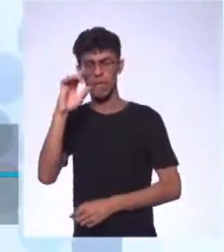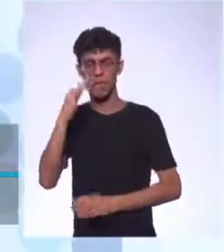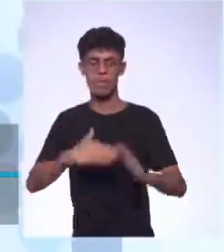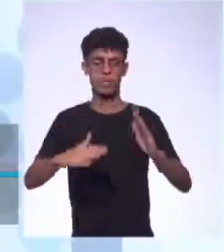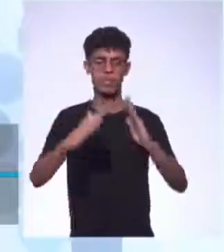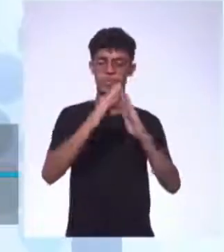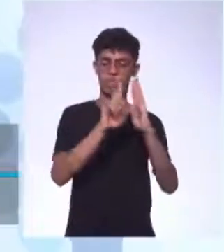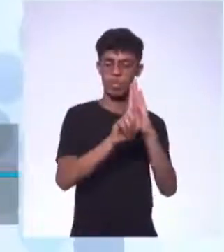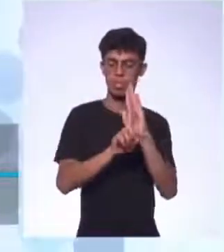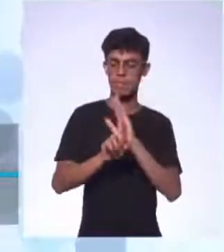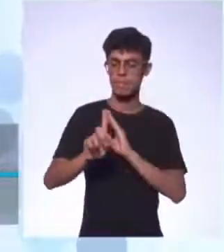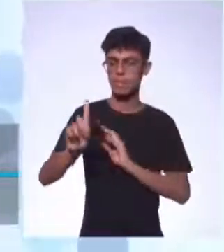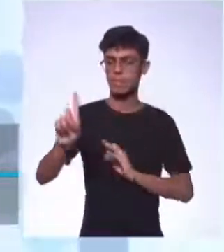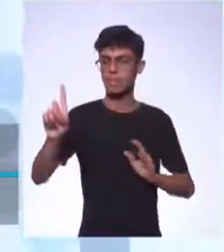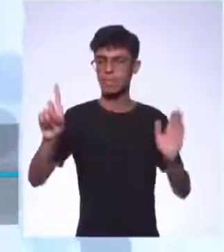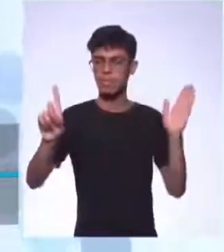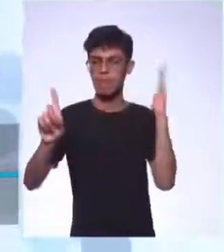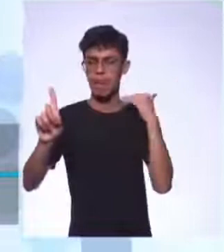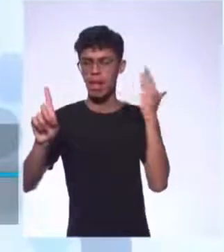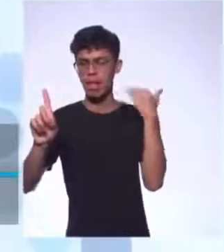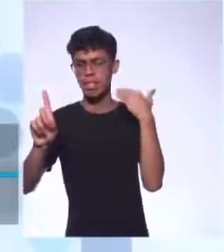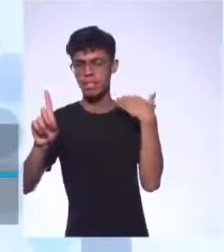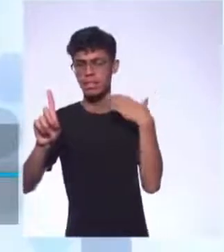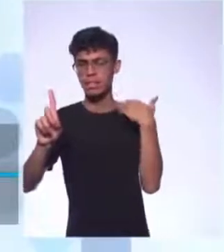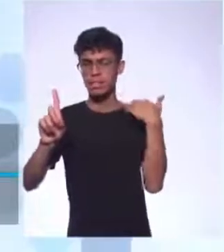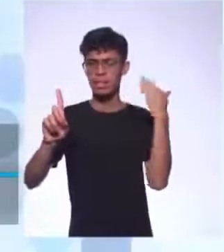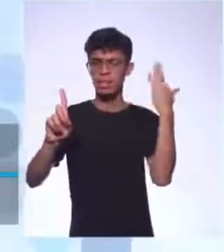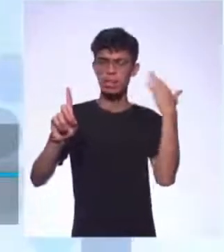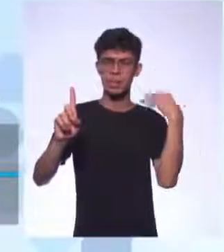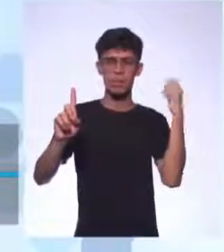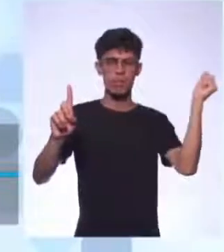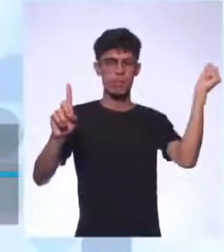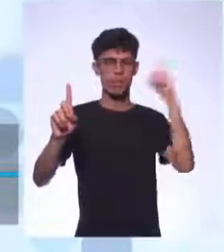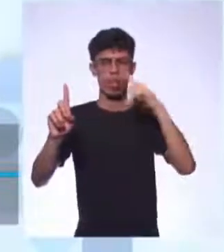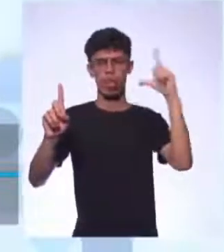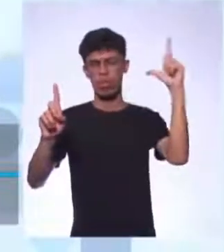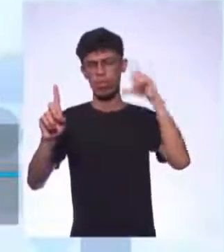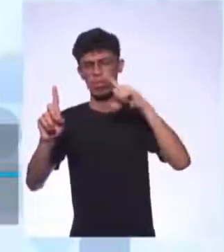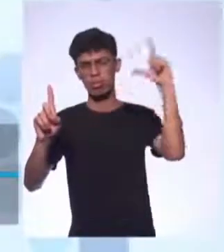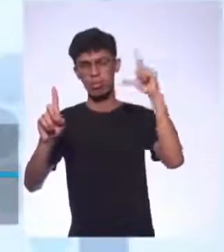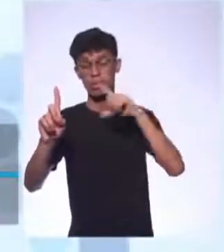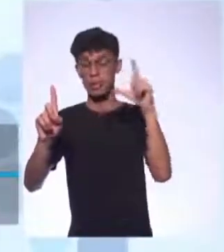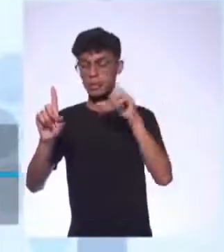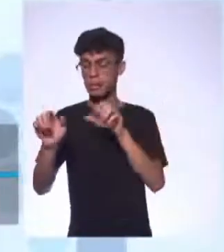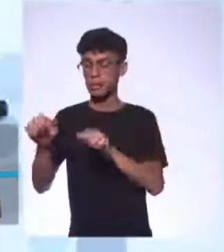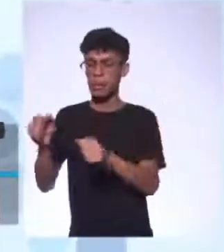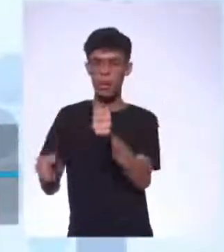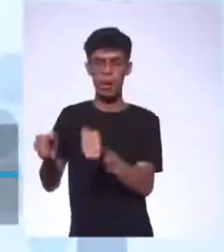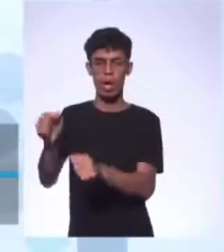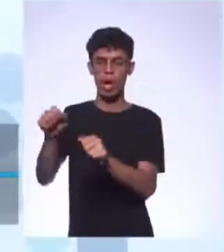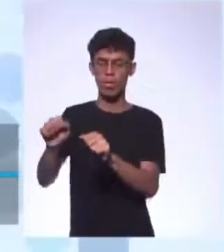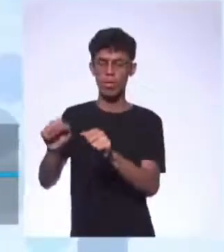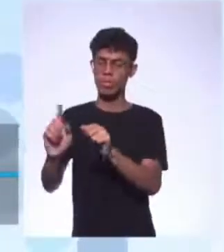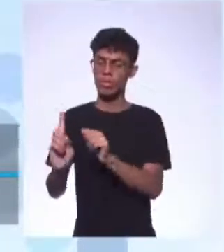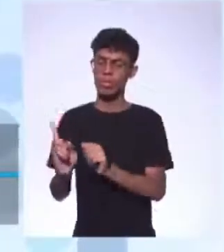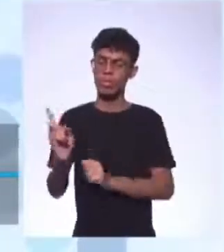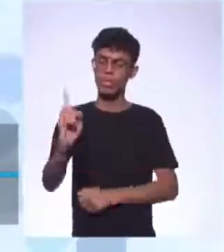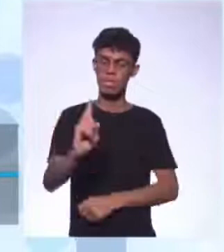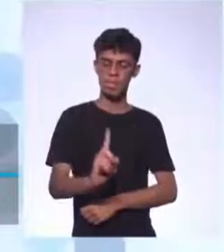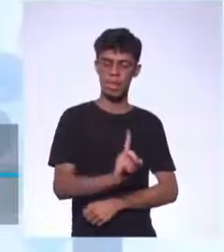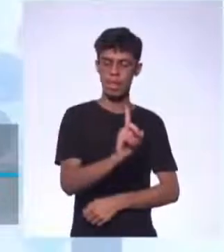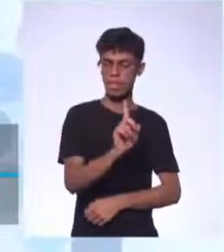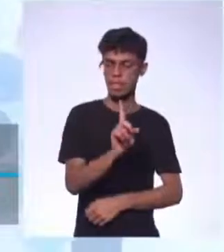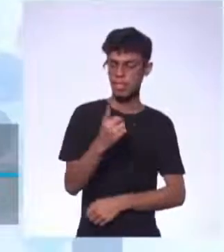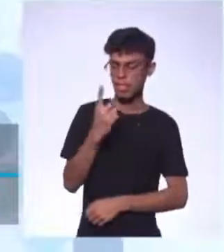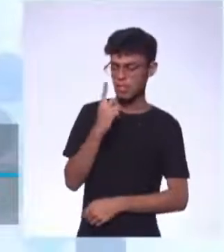em um lugar quente, com muito sol, e você voltar depois de um certo tempo, e o carro está totalmente fechado, é